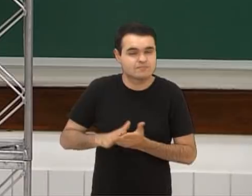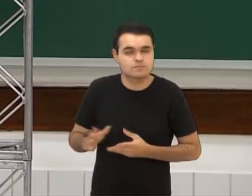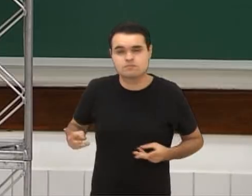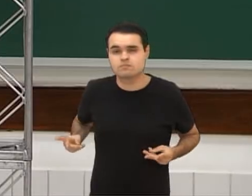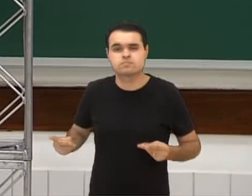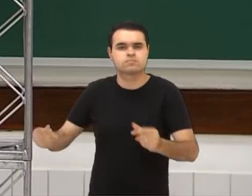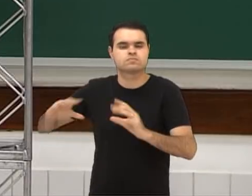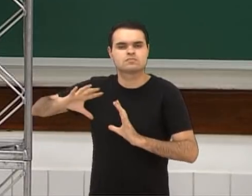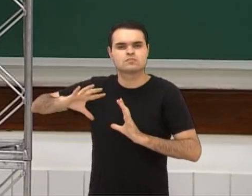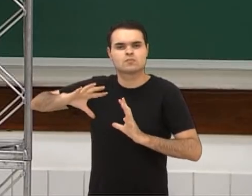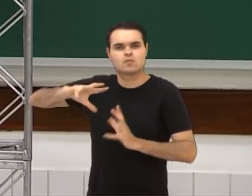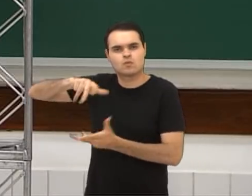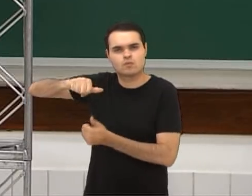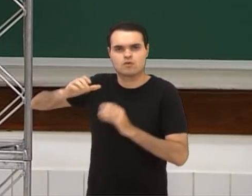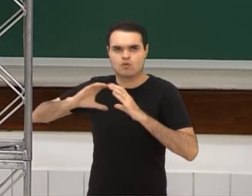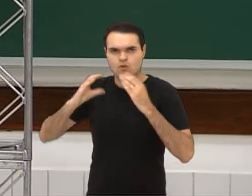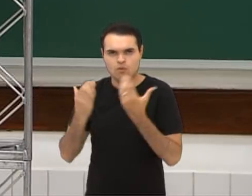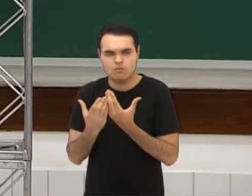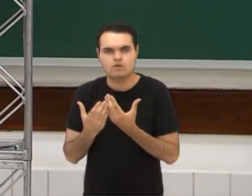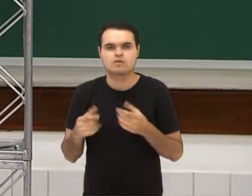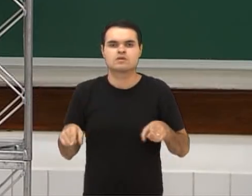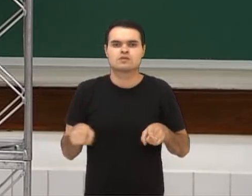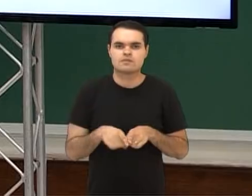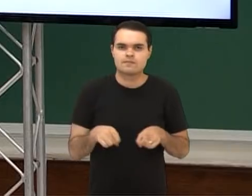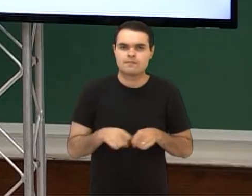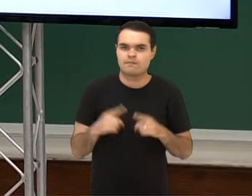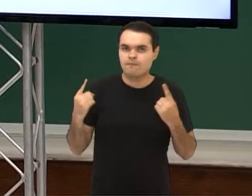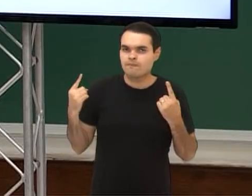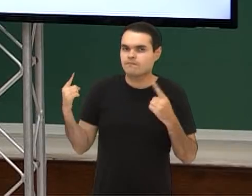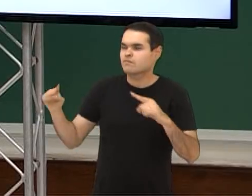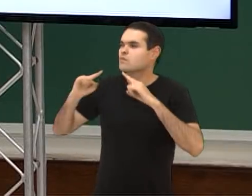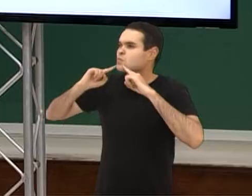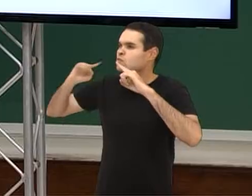Mundo, ainda protestando contra